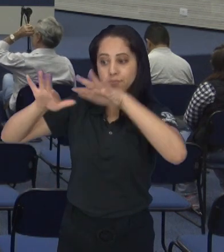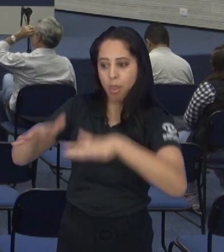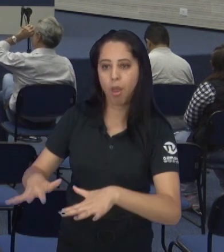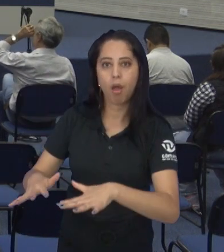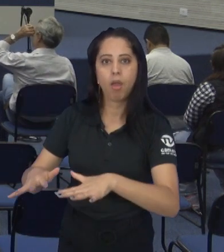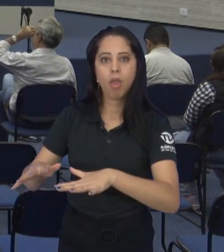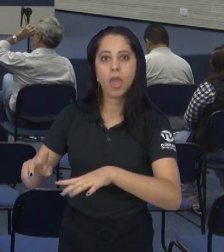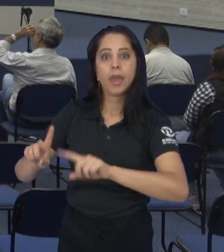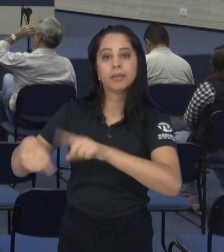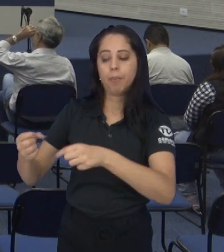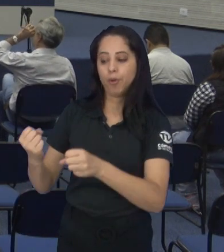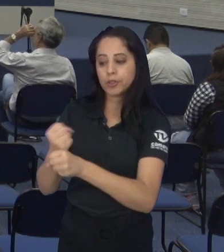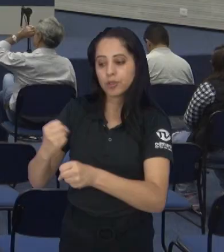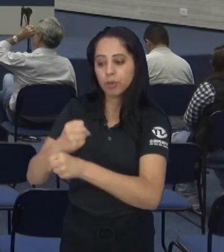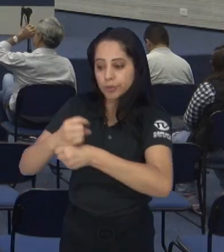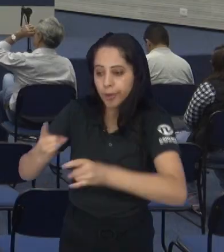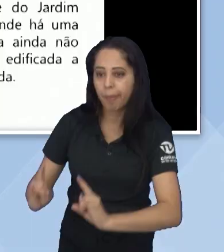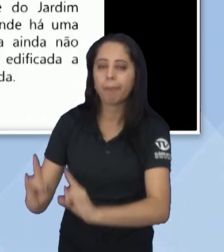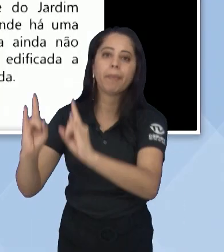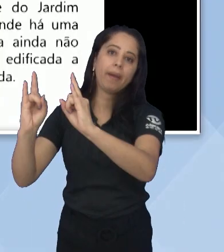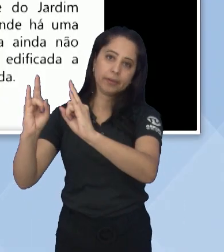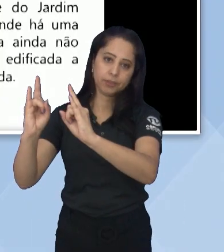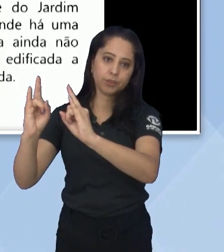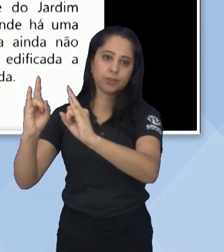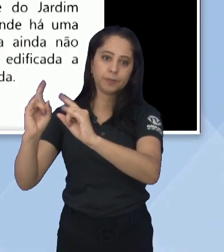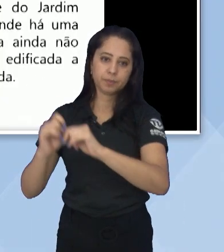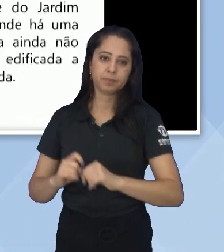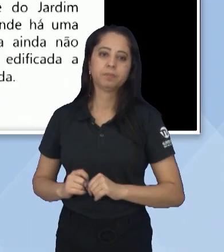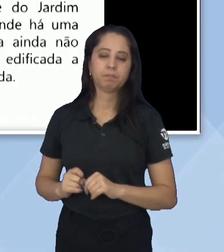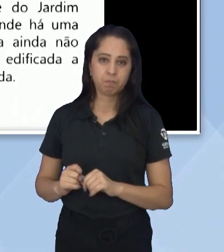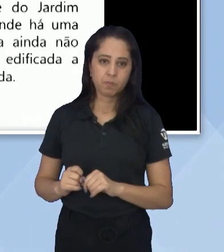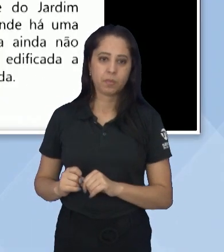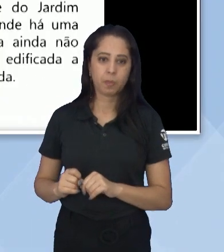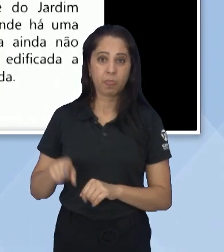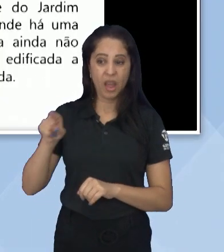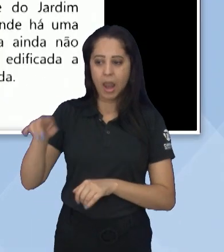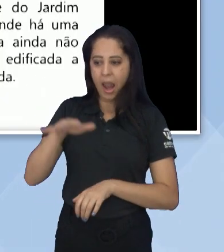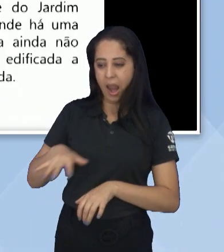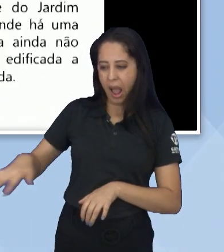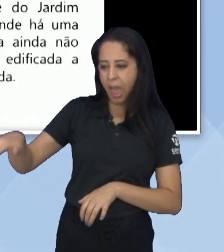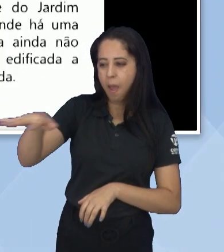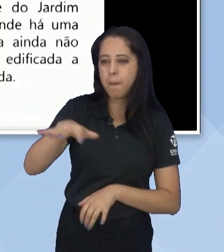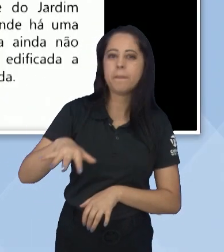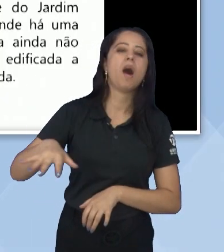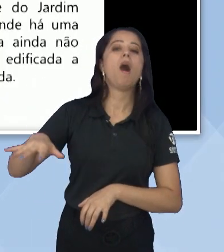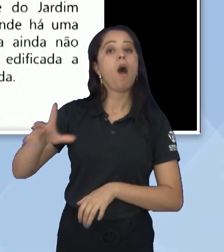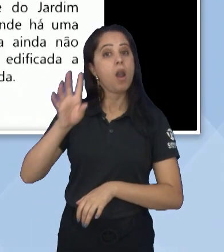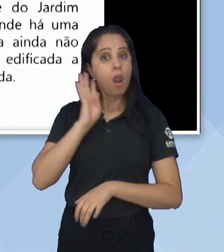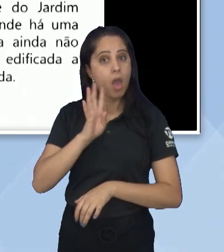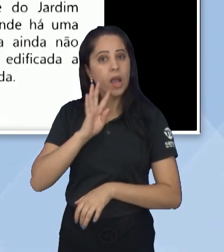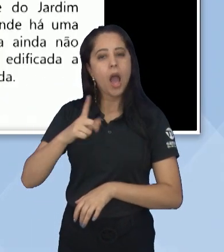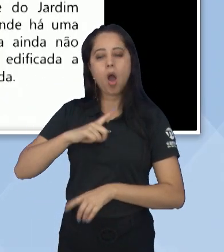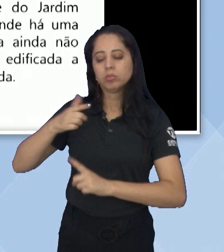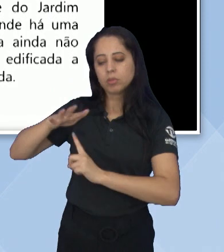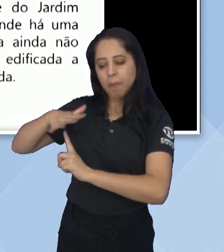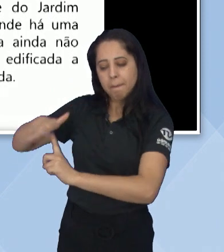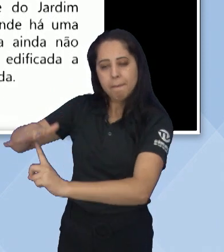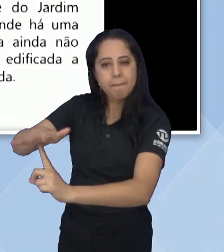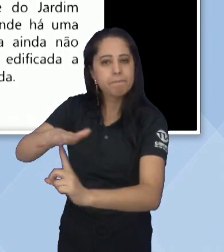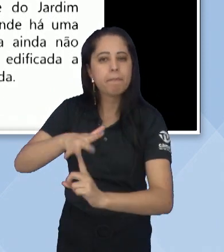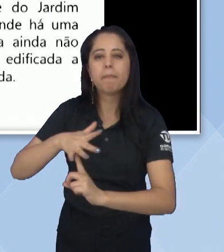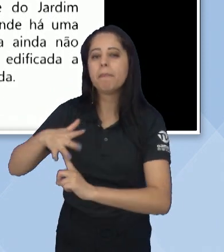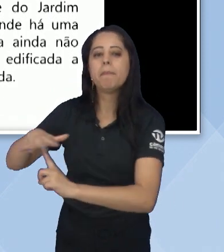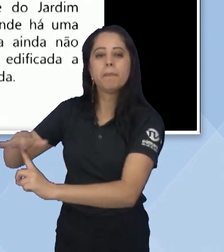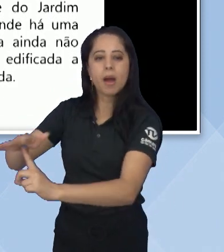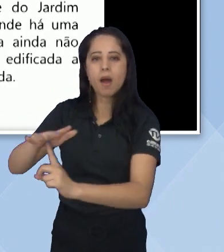e para você derrubar casas e fazer um prédio lá porque tem uma área bacana que tem os parques que tem toda uma infraestrutura e